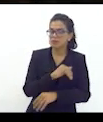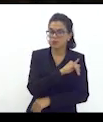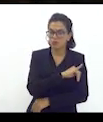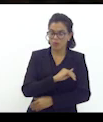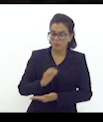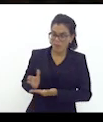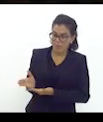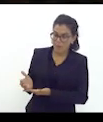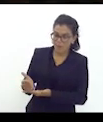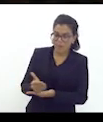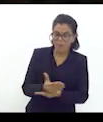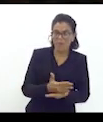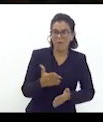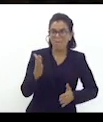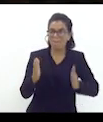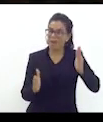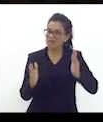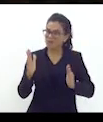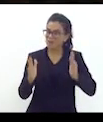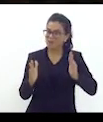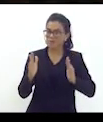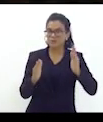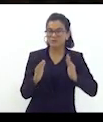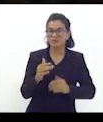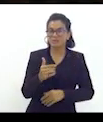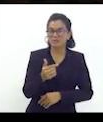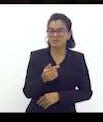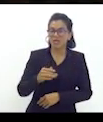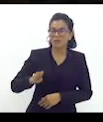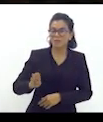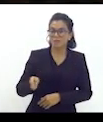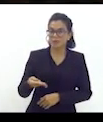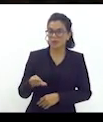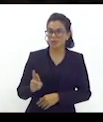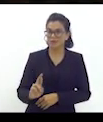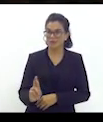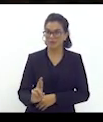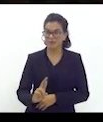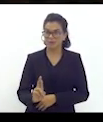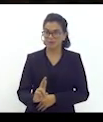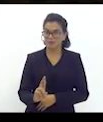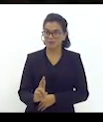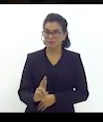por ano aproximadamente 7 bilhões de reais